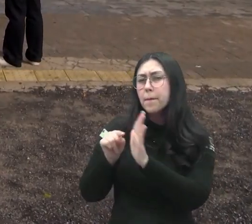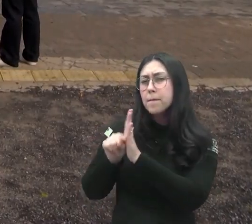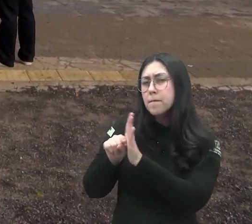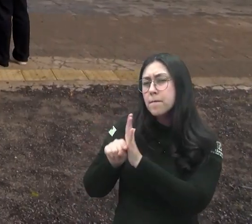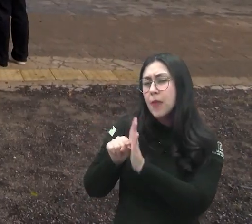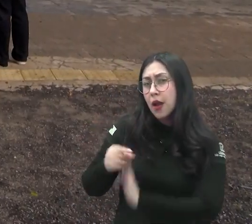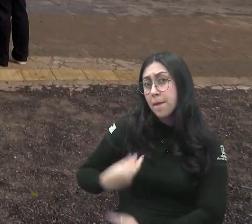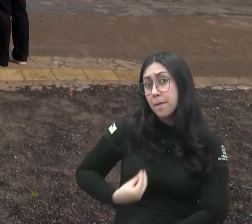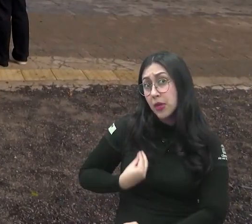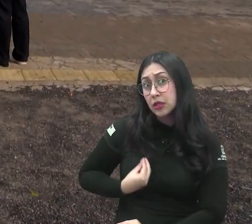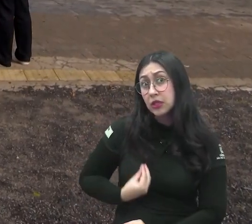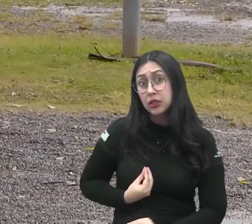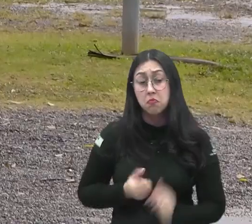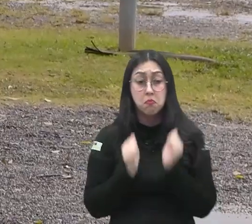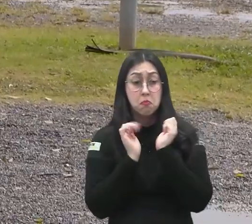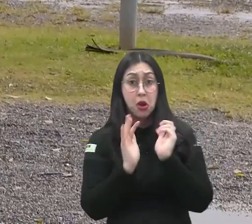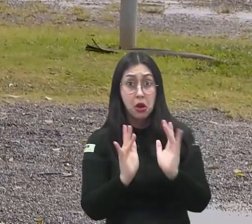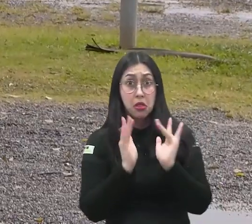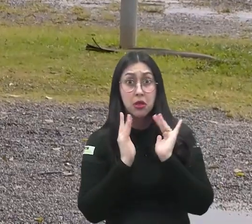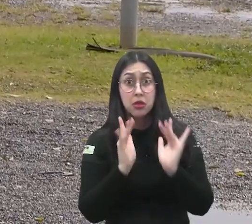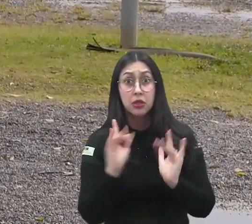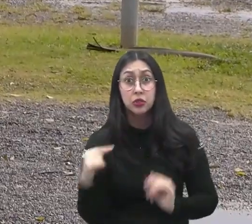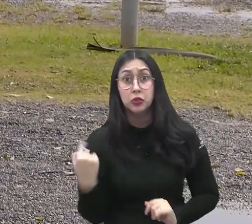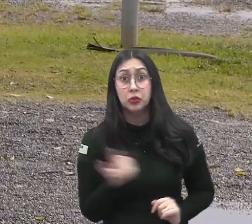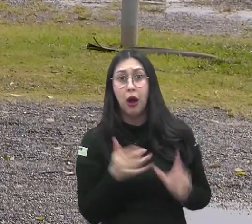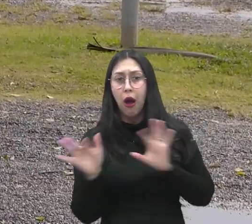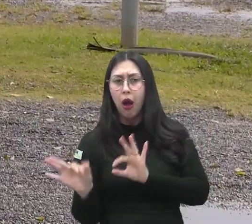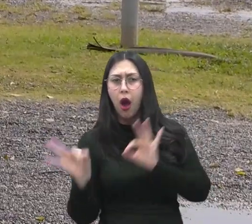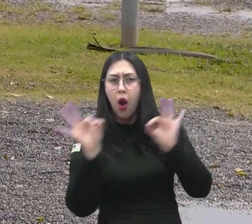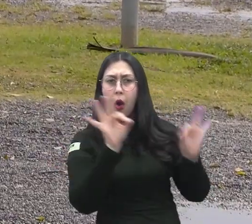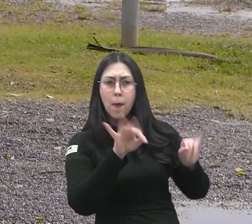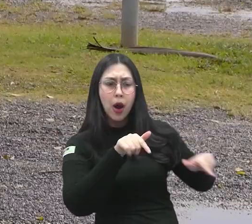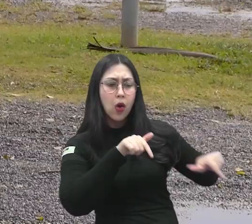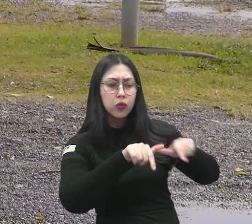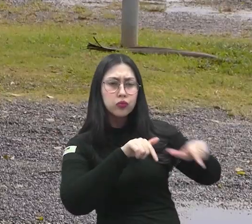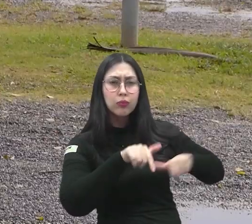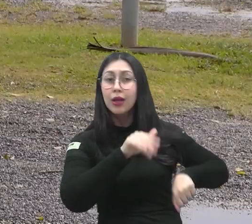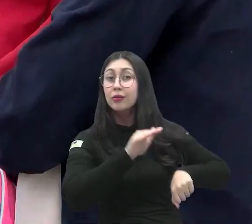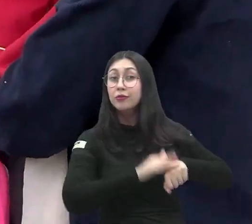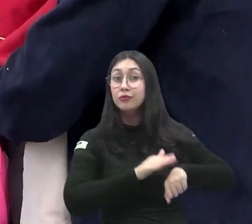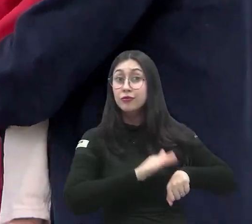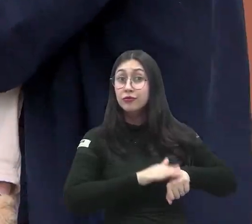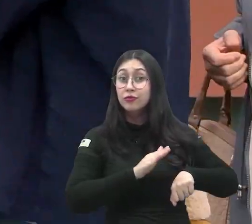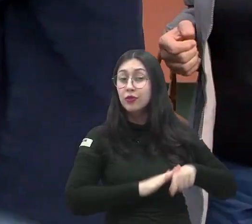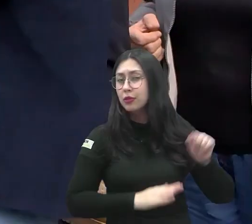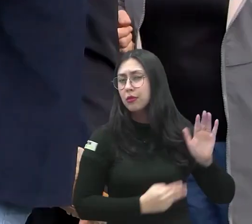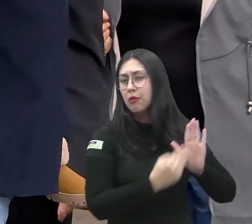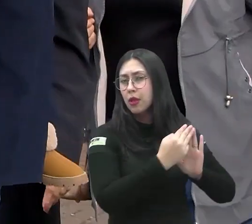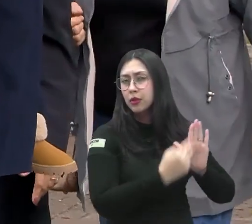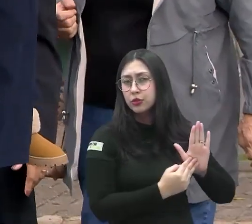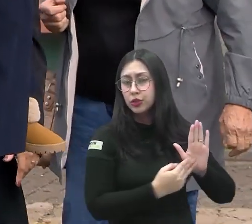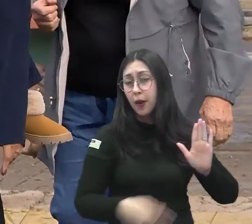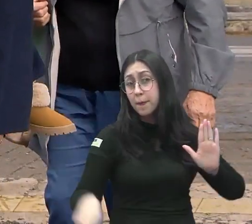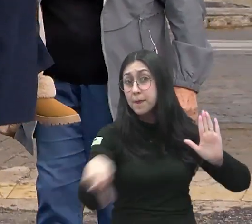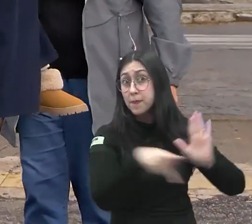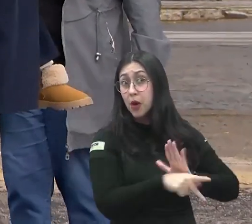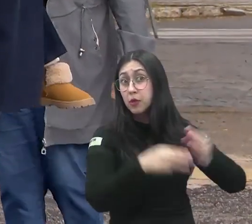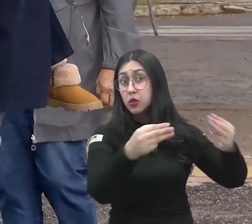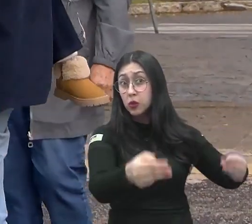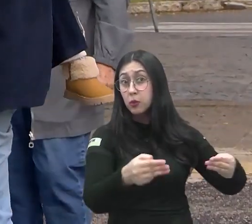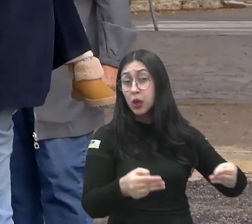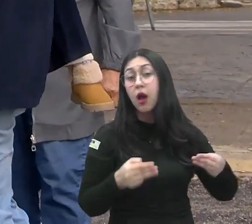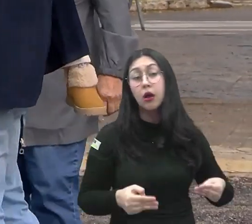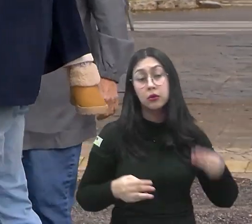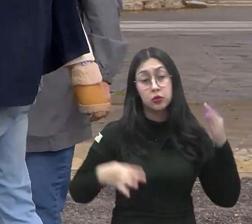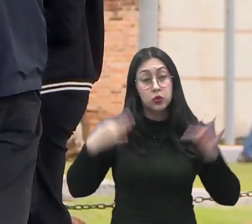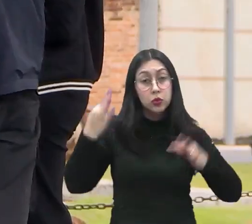com pesquisas presenciais. No Parque da Cidade, acompanhamos o trabalho de campo, feito a partir de uma metodologia do